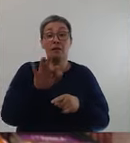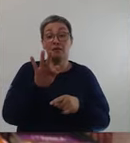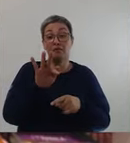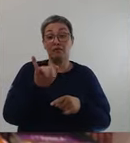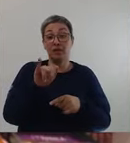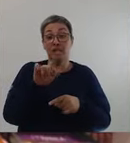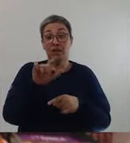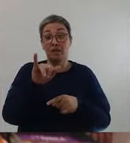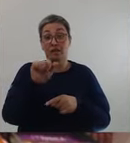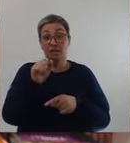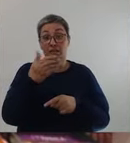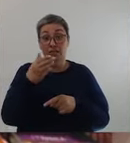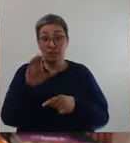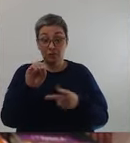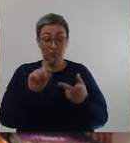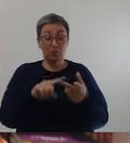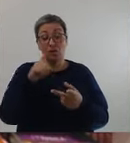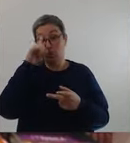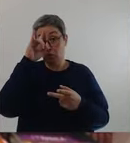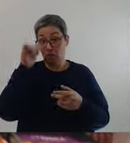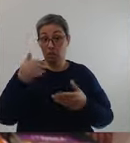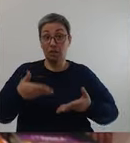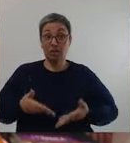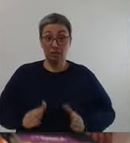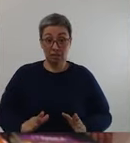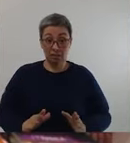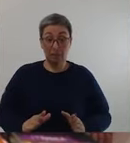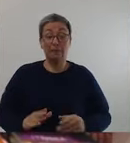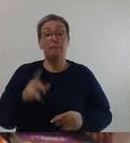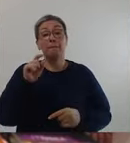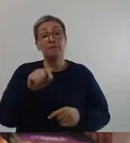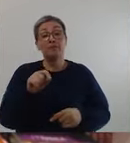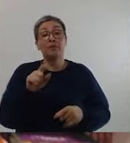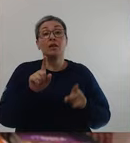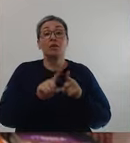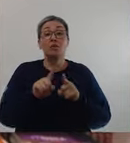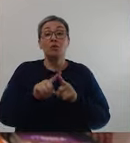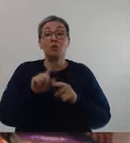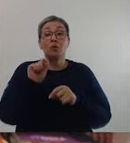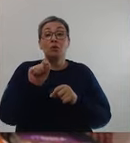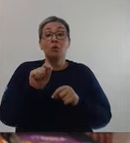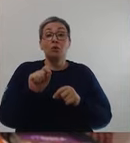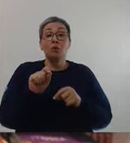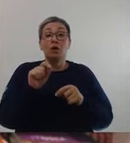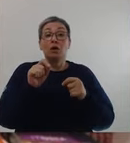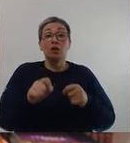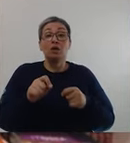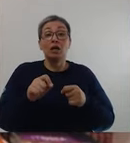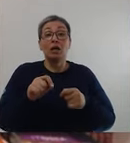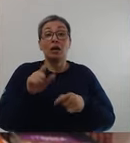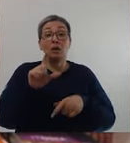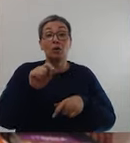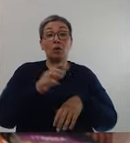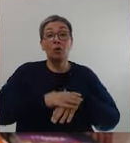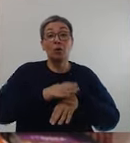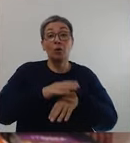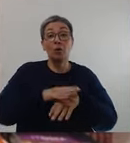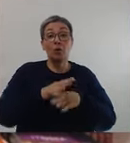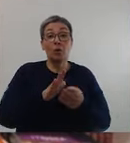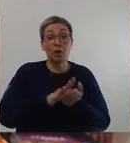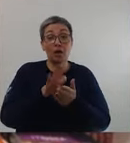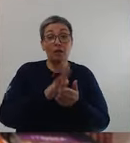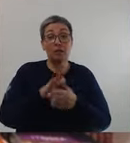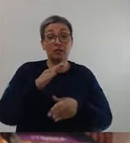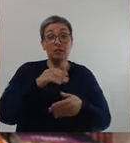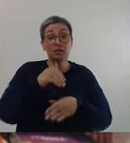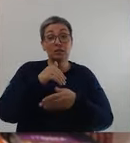chamamos de filiação, a data de nascimento desta pessoa, o órgão expedidor, aí no caso aqui